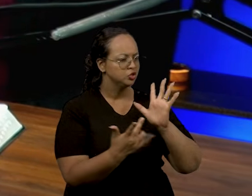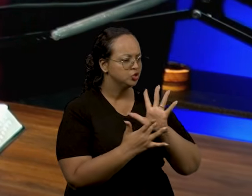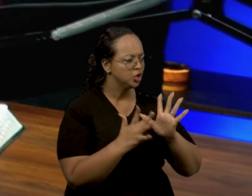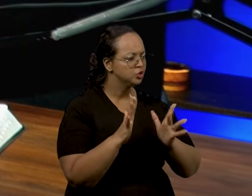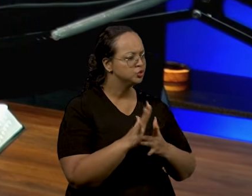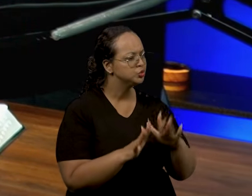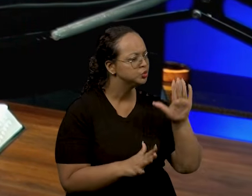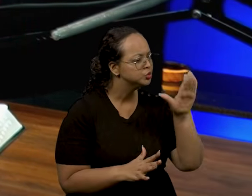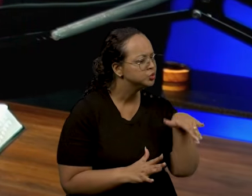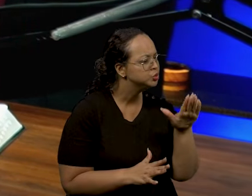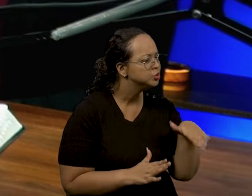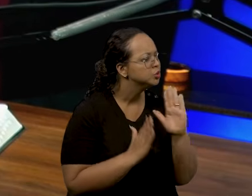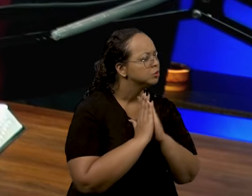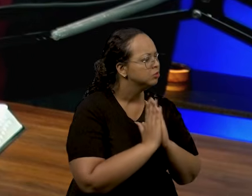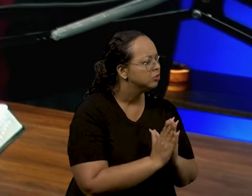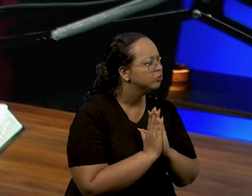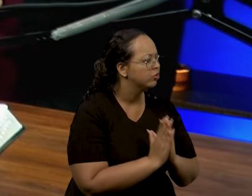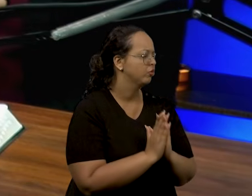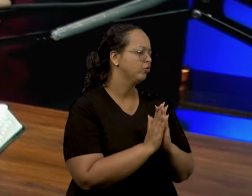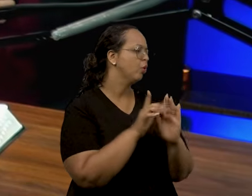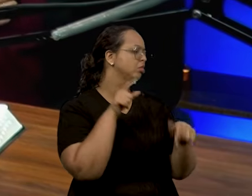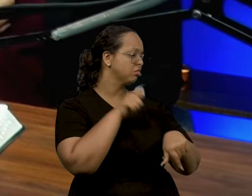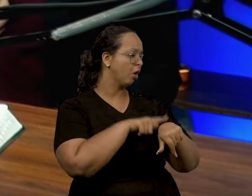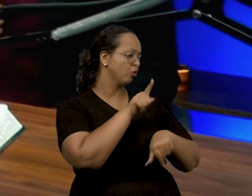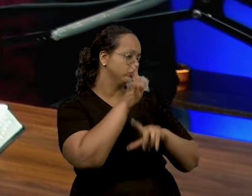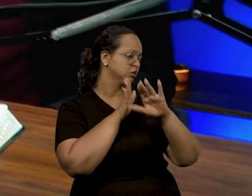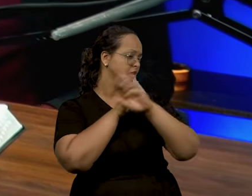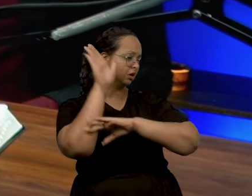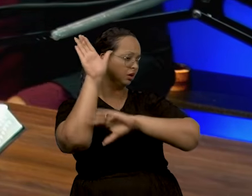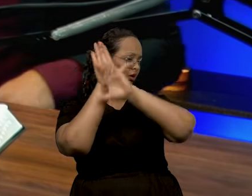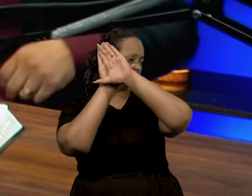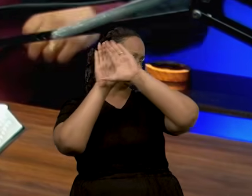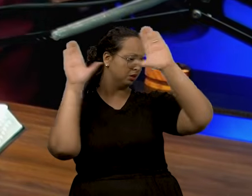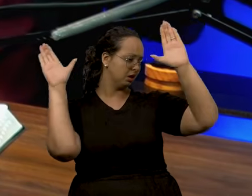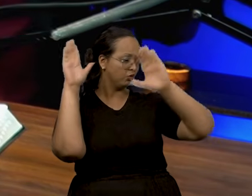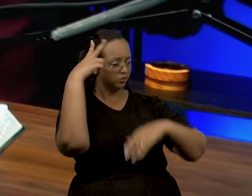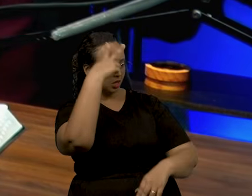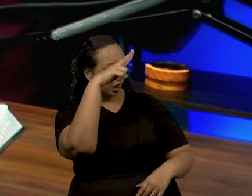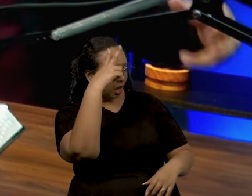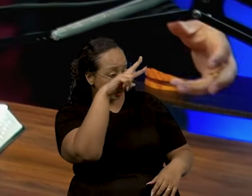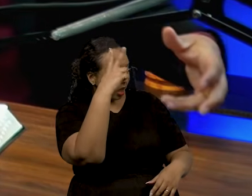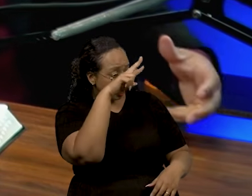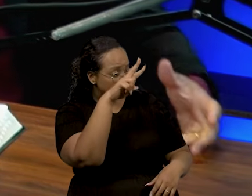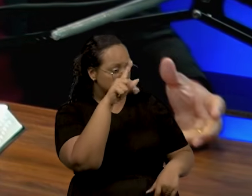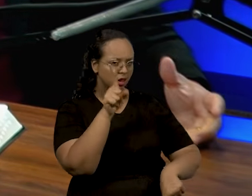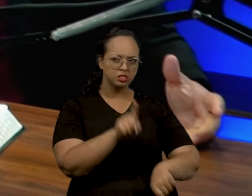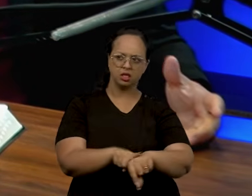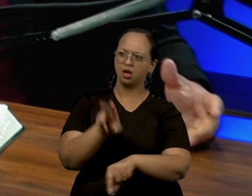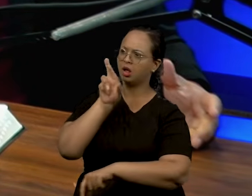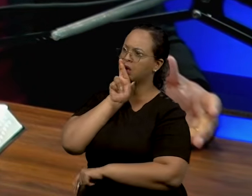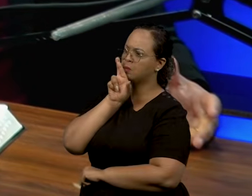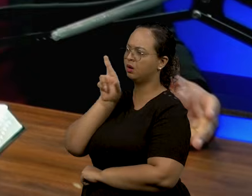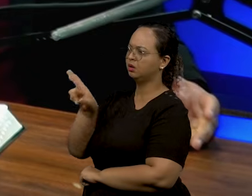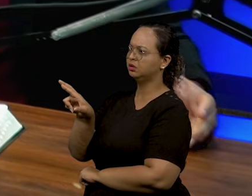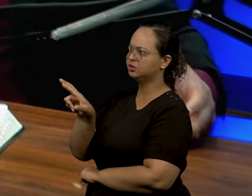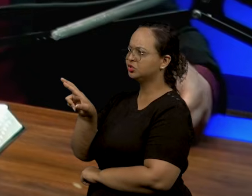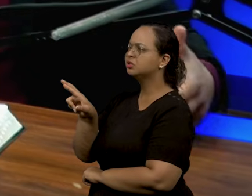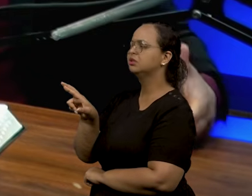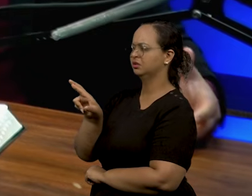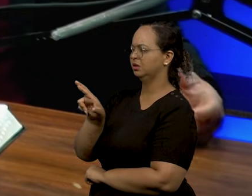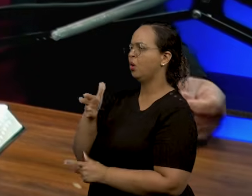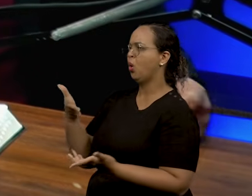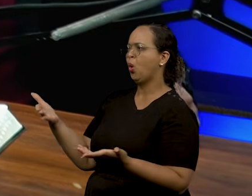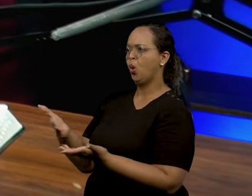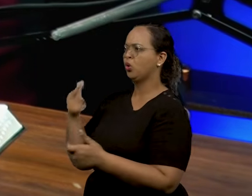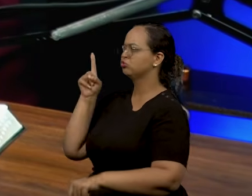pede: Senhor, lembra-te de mim quando entrares no teu reino. O Senhor de imediato julga a causa dele e diz: hoje